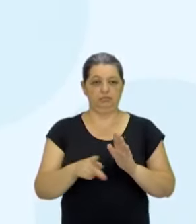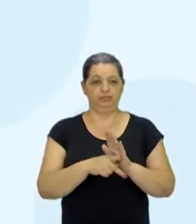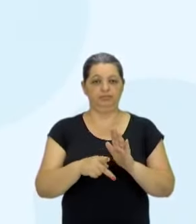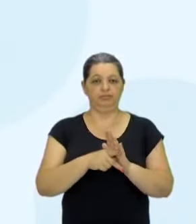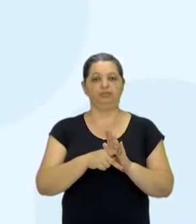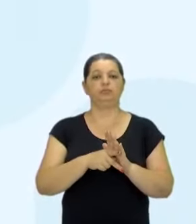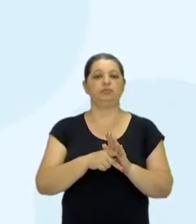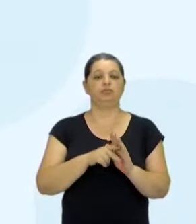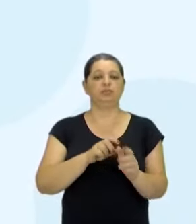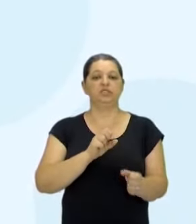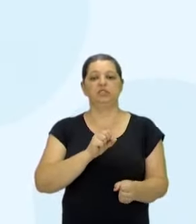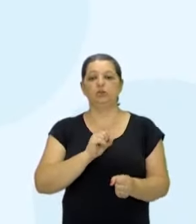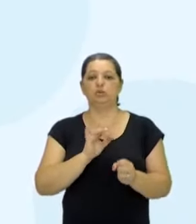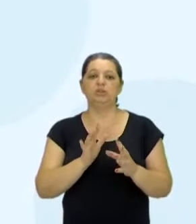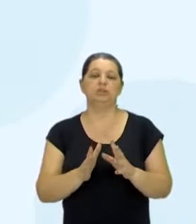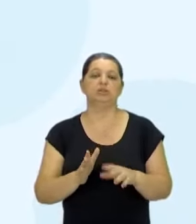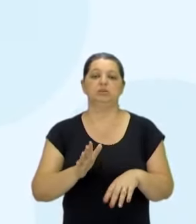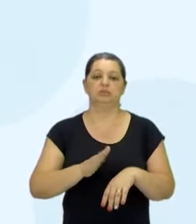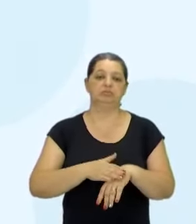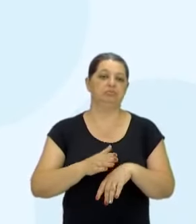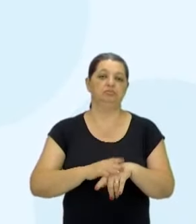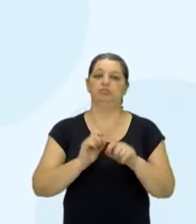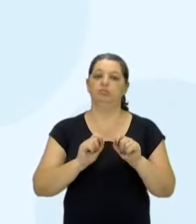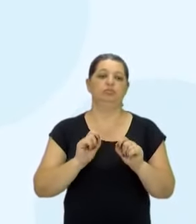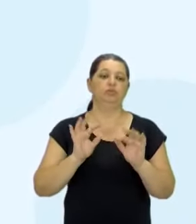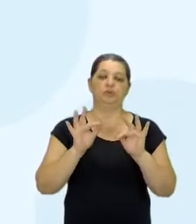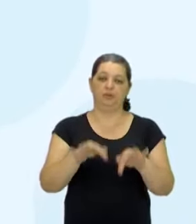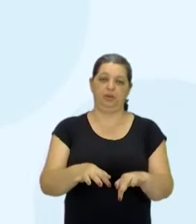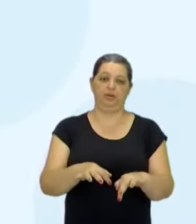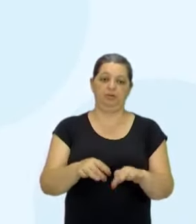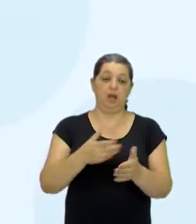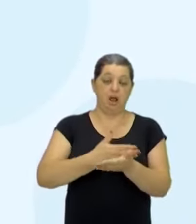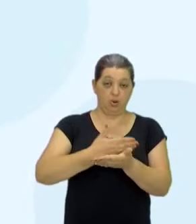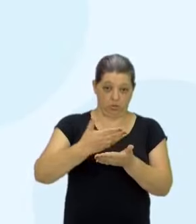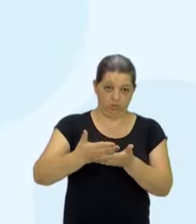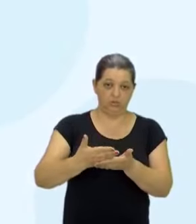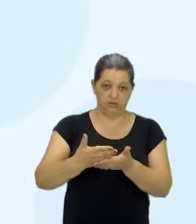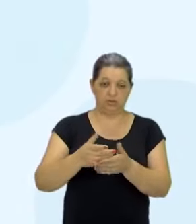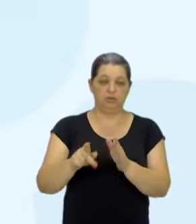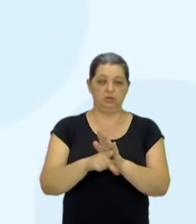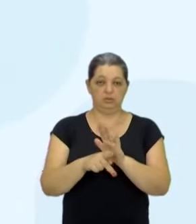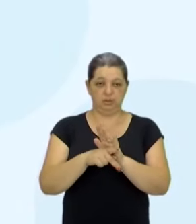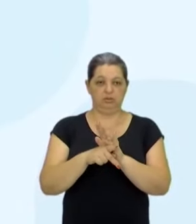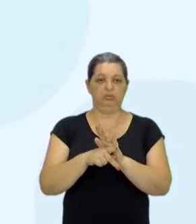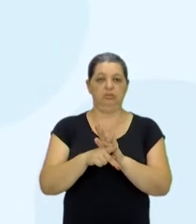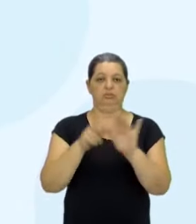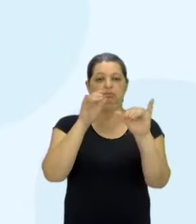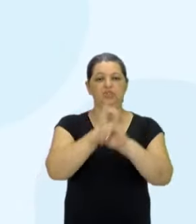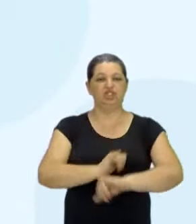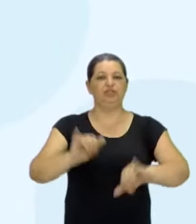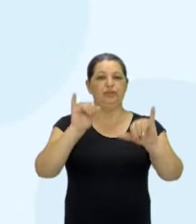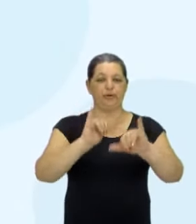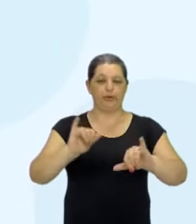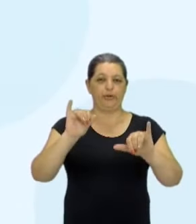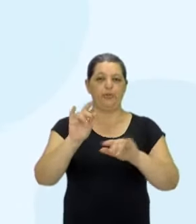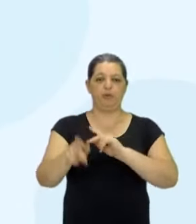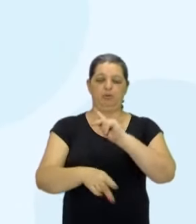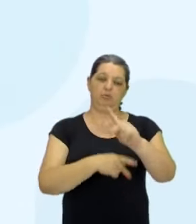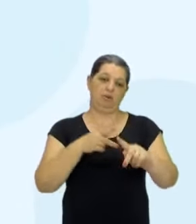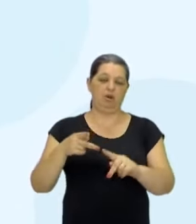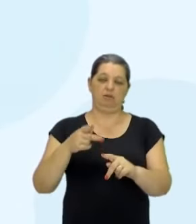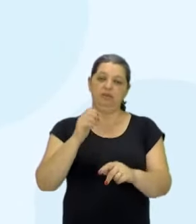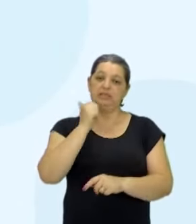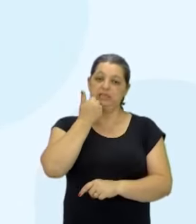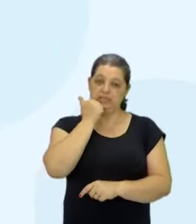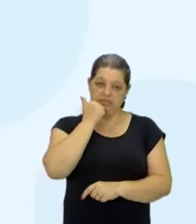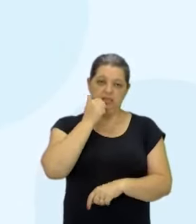atuação final e o que provoca essa atuação. Então, ela popularizou a ciência, Lã,